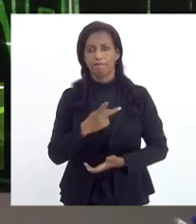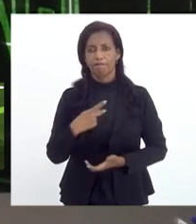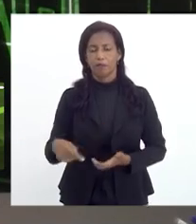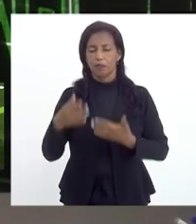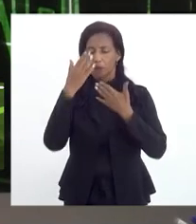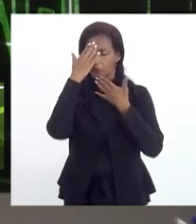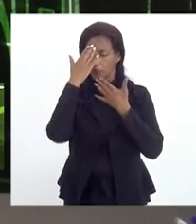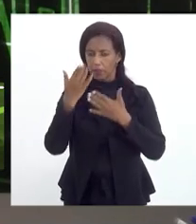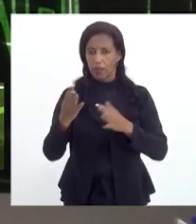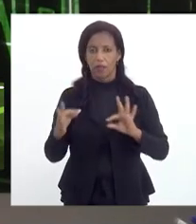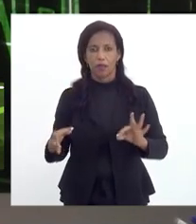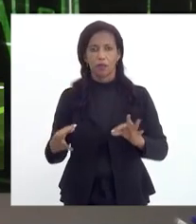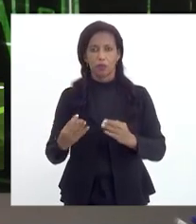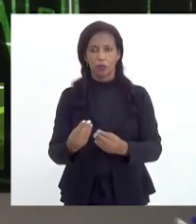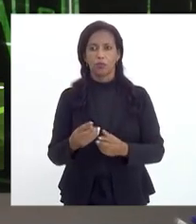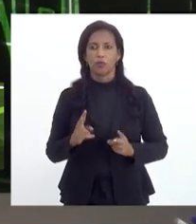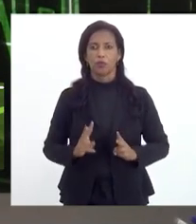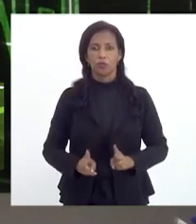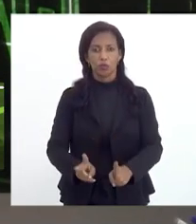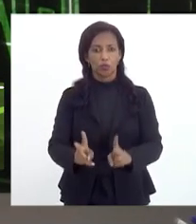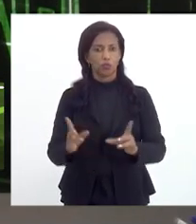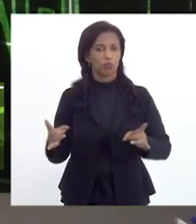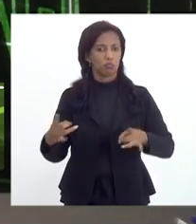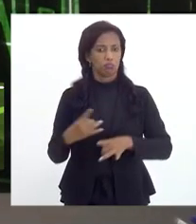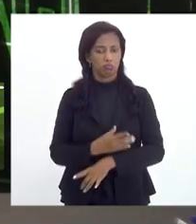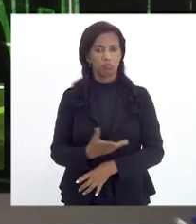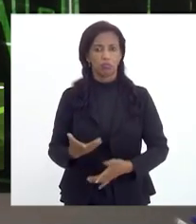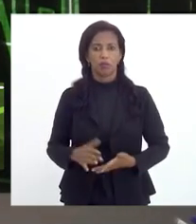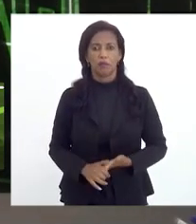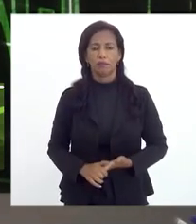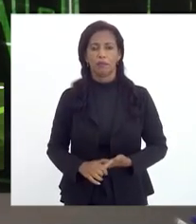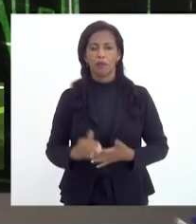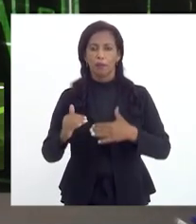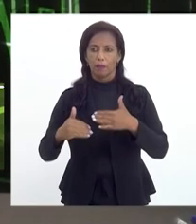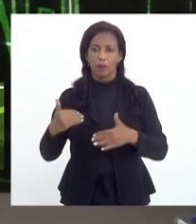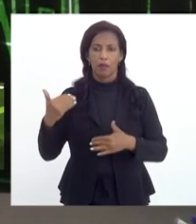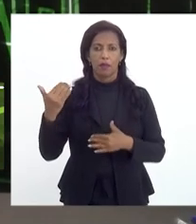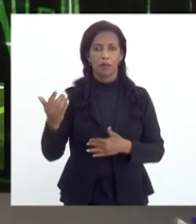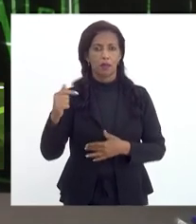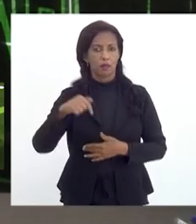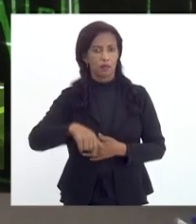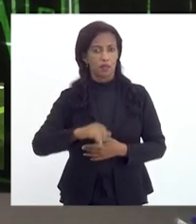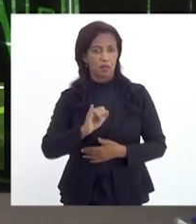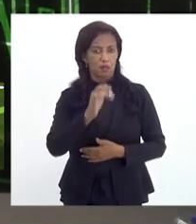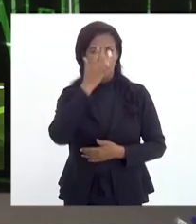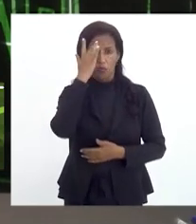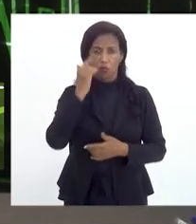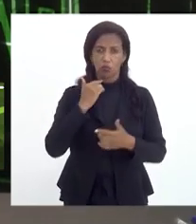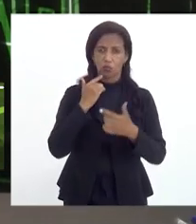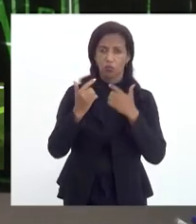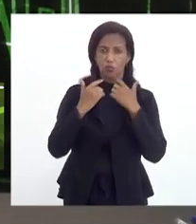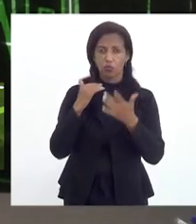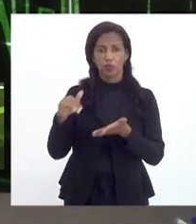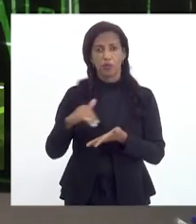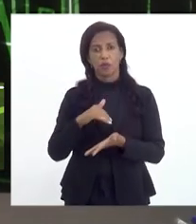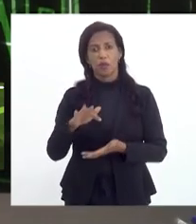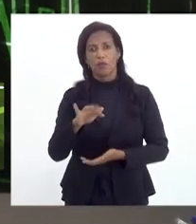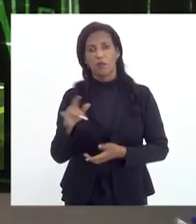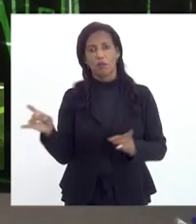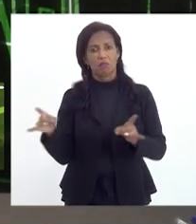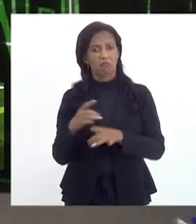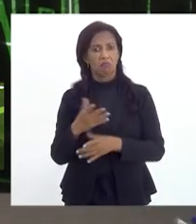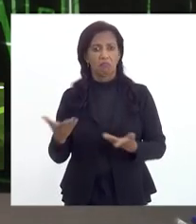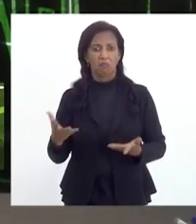Obrigado Obrigado a todos A gente Continua à disposição Para além daqui Se alguém tiver Alguma dúvida A Secretaria de Fazenda Está à